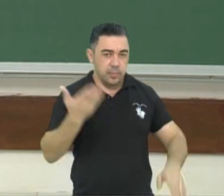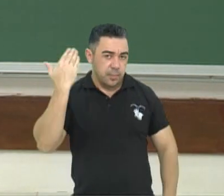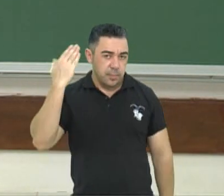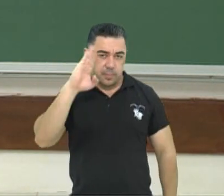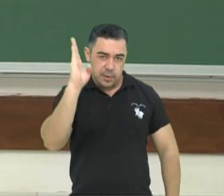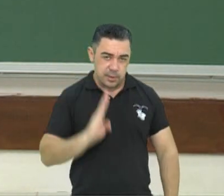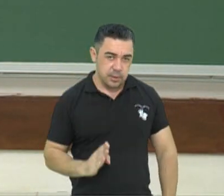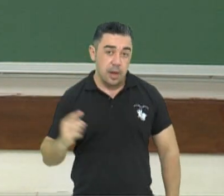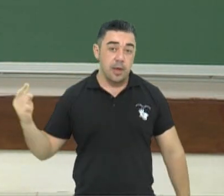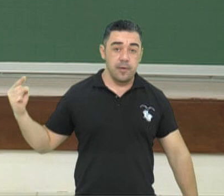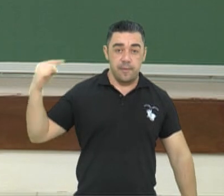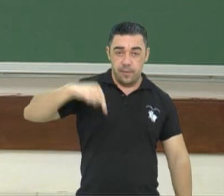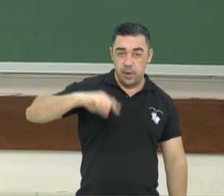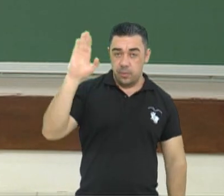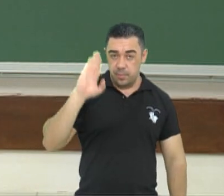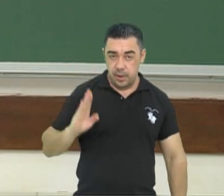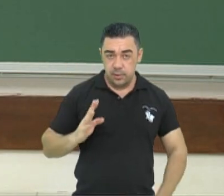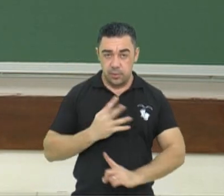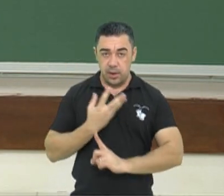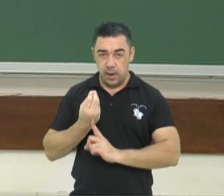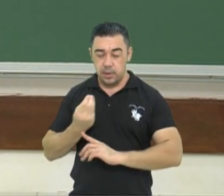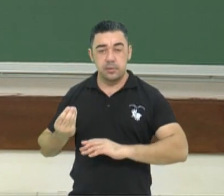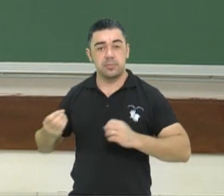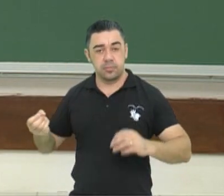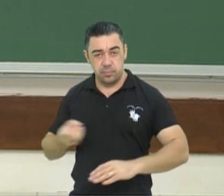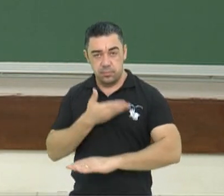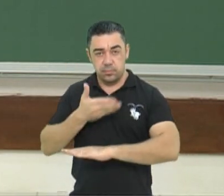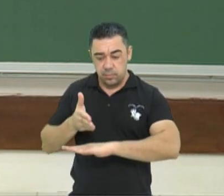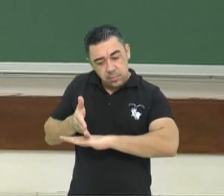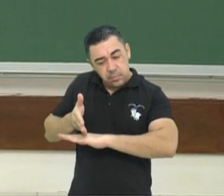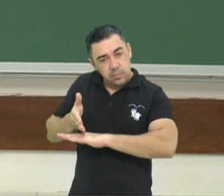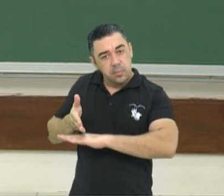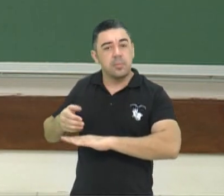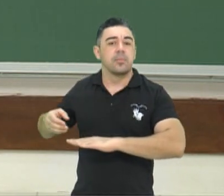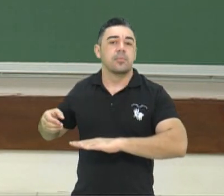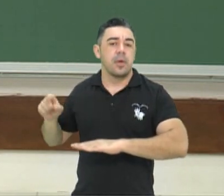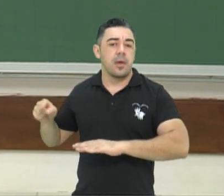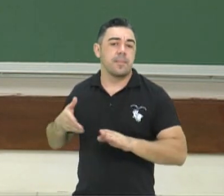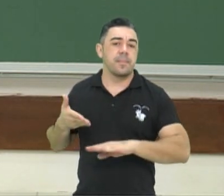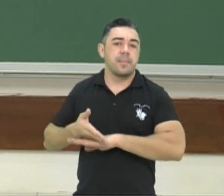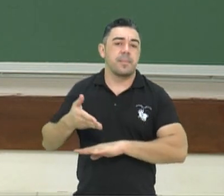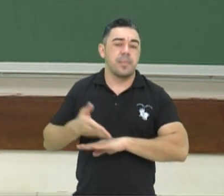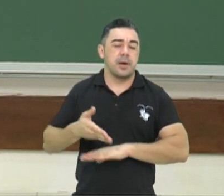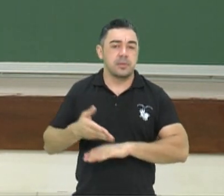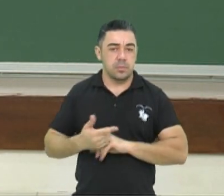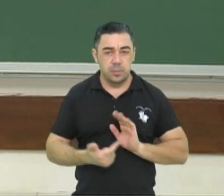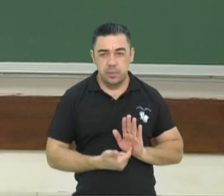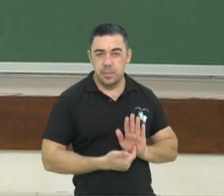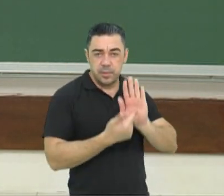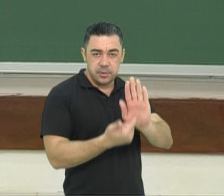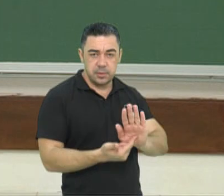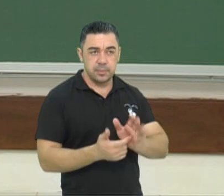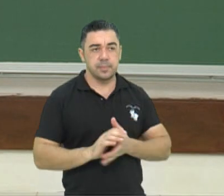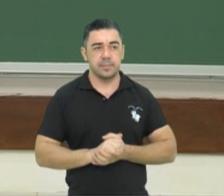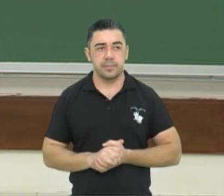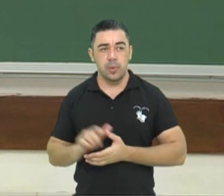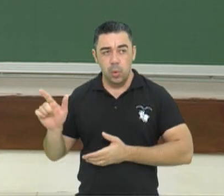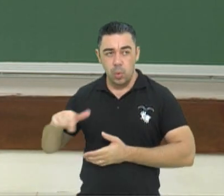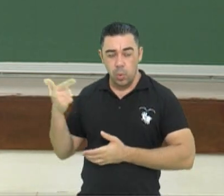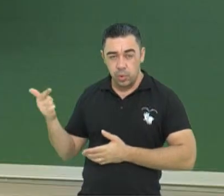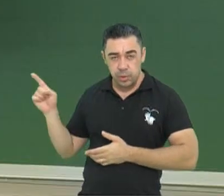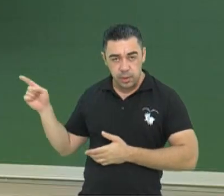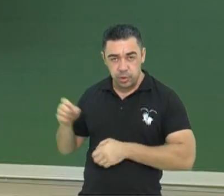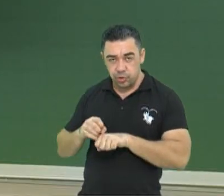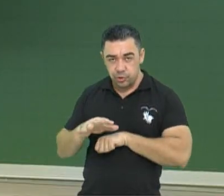Ele veio para o Brasil depois da arte moderna, depois da Semana da Arte Moderna, e ele teve uma grande participação com relação ao mundo da performance. Outro macete